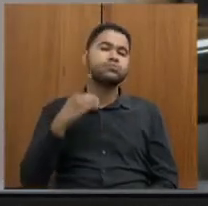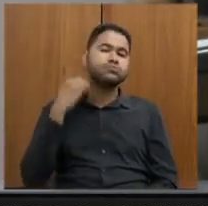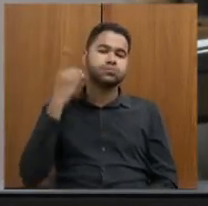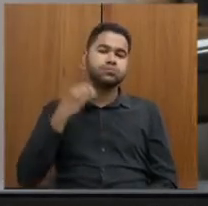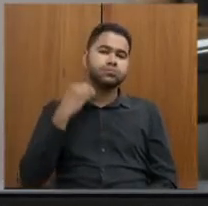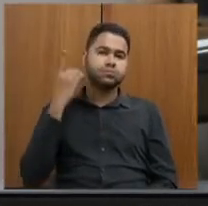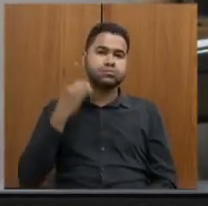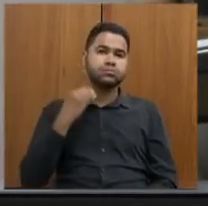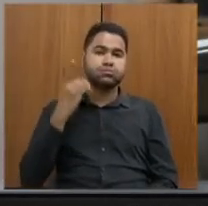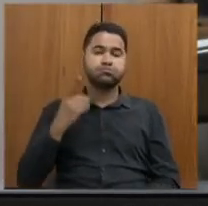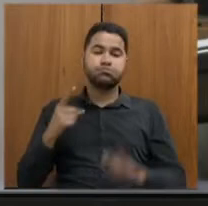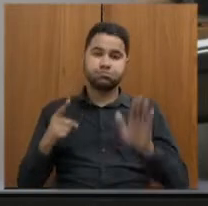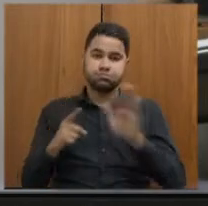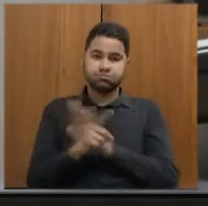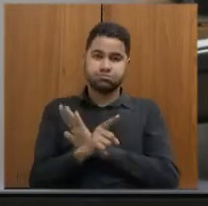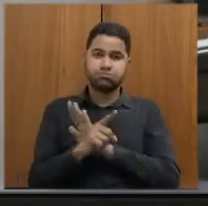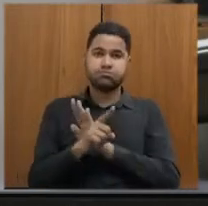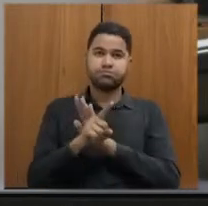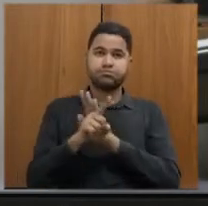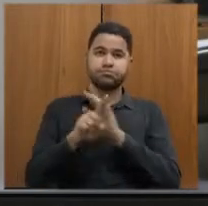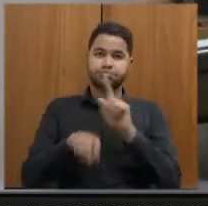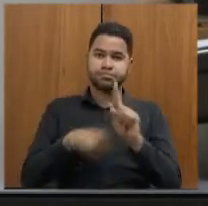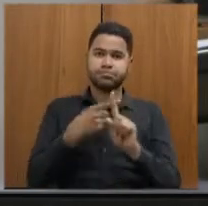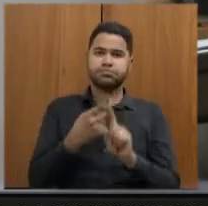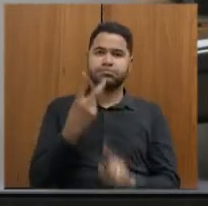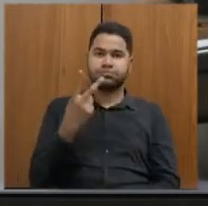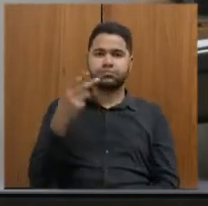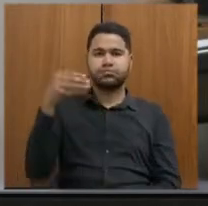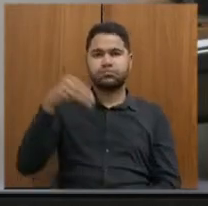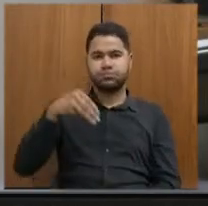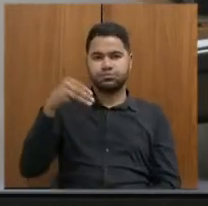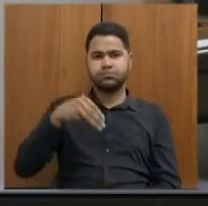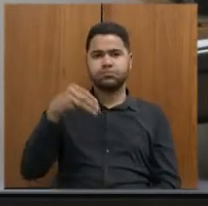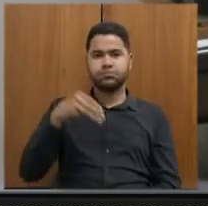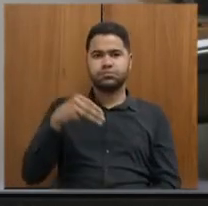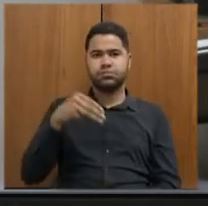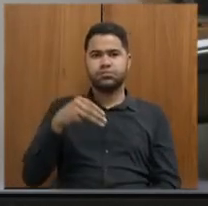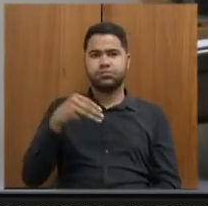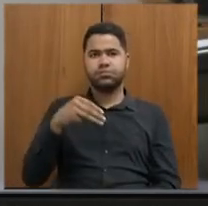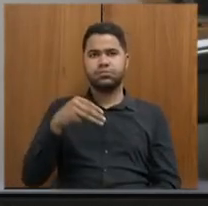deputado que fez a pergunta ao terá dois minutos para